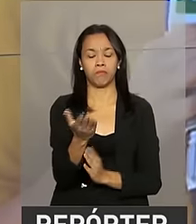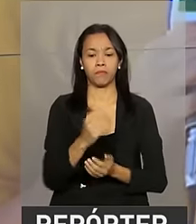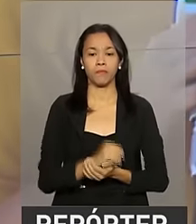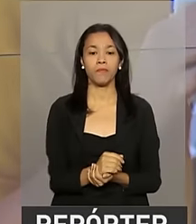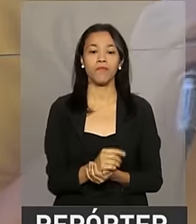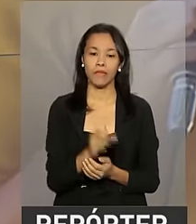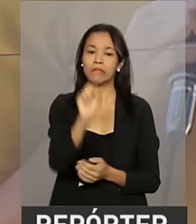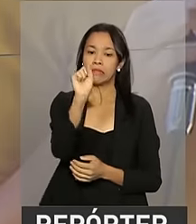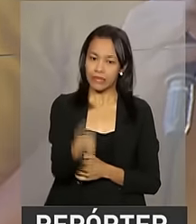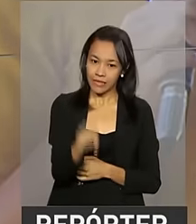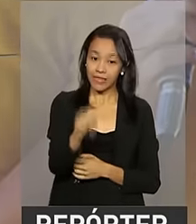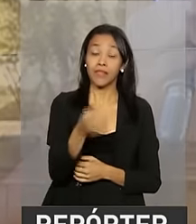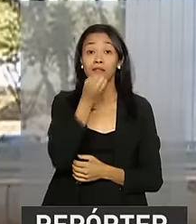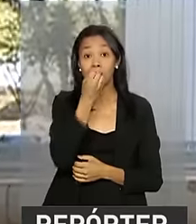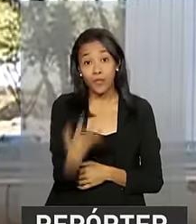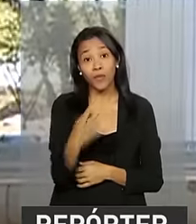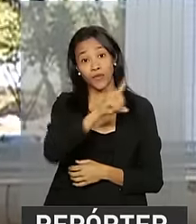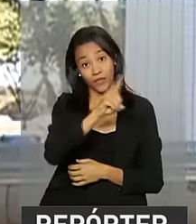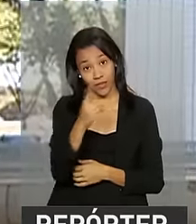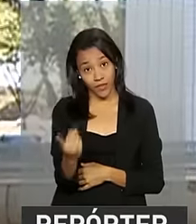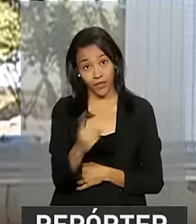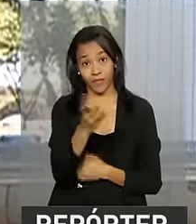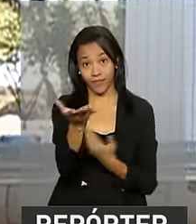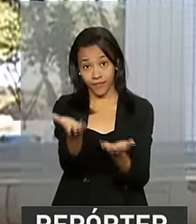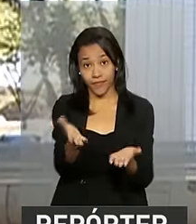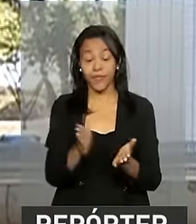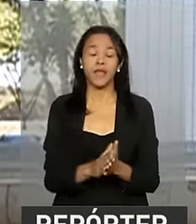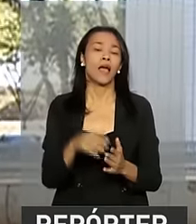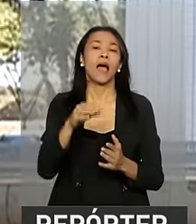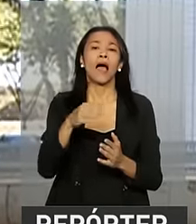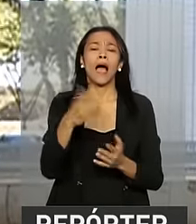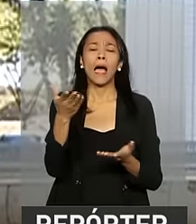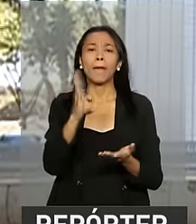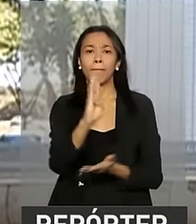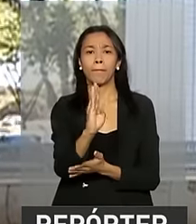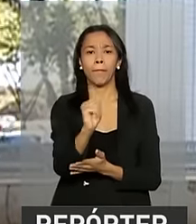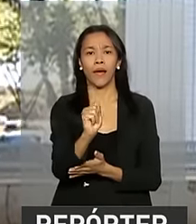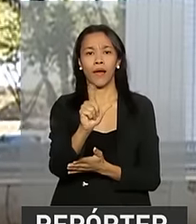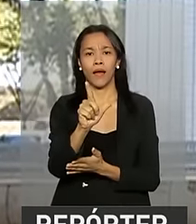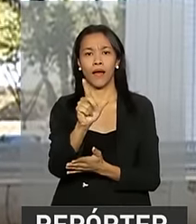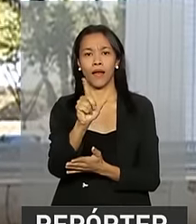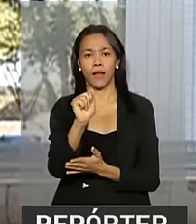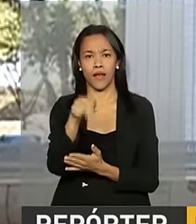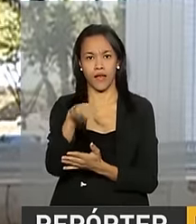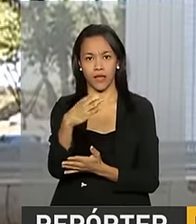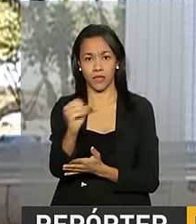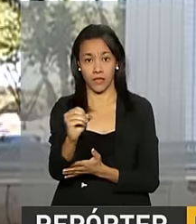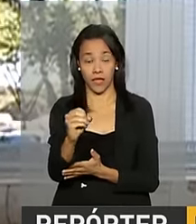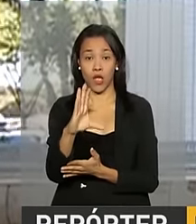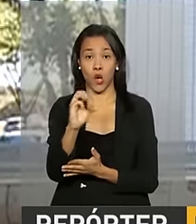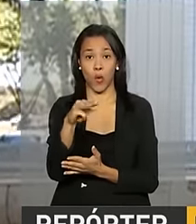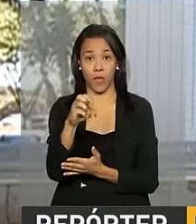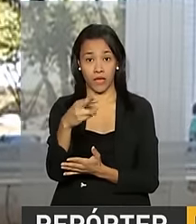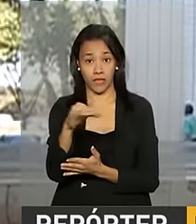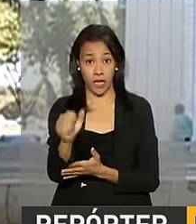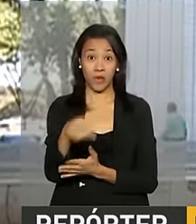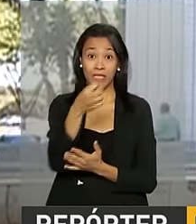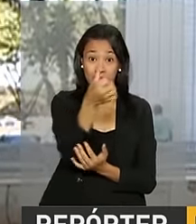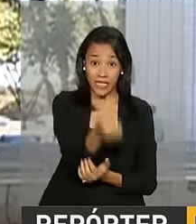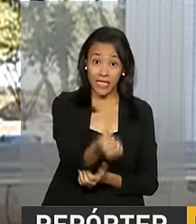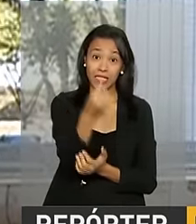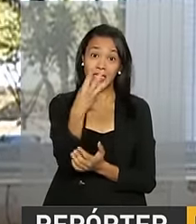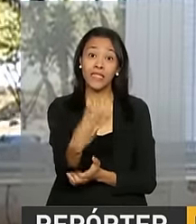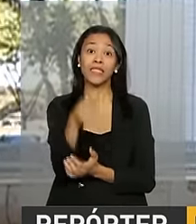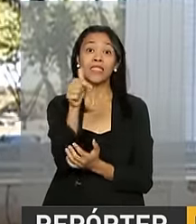É isso mesmo, Renata. Bom dia para você também. A balança comercial brasileira teve um saldo positivo de 637 milhões de